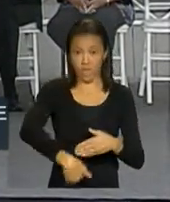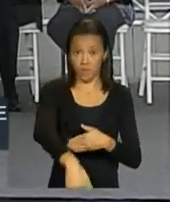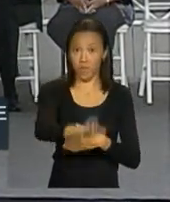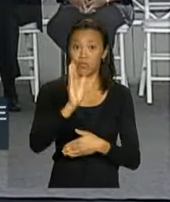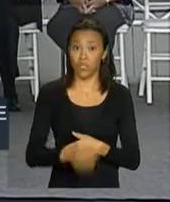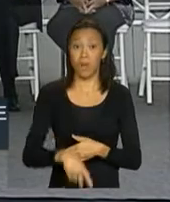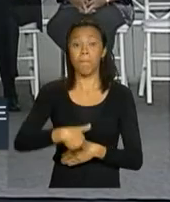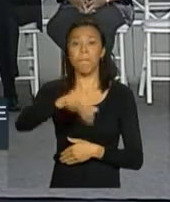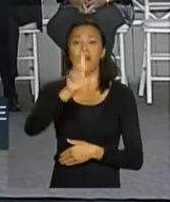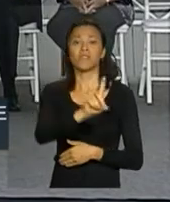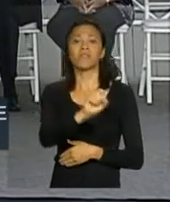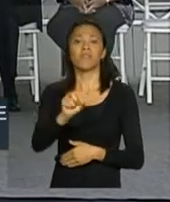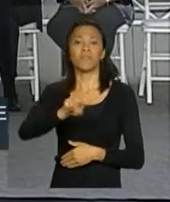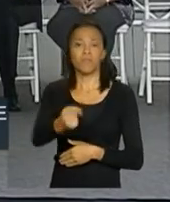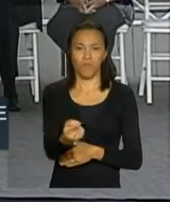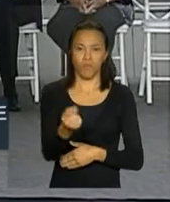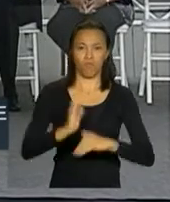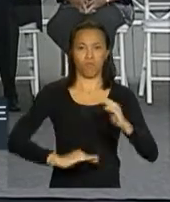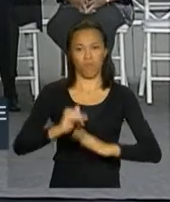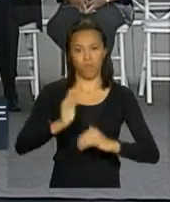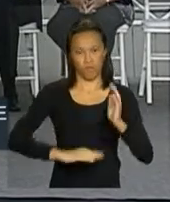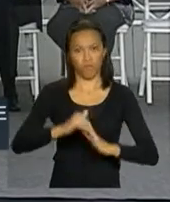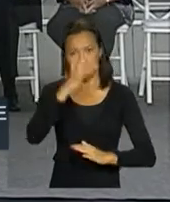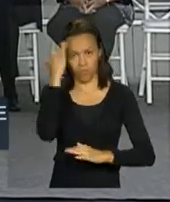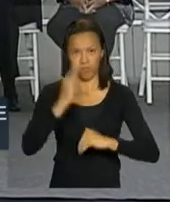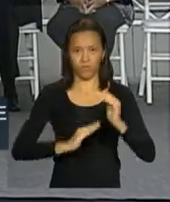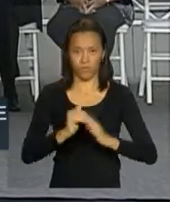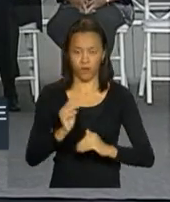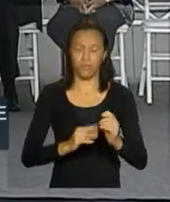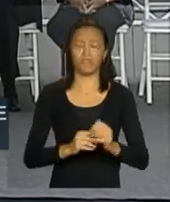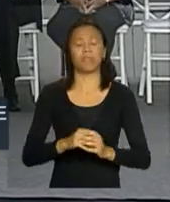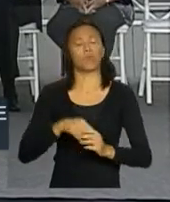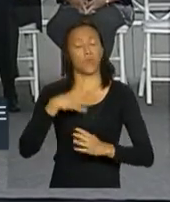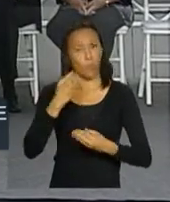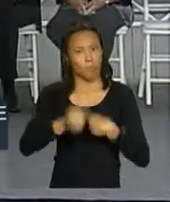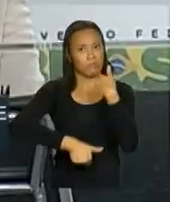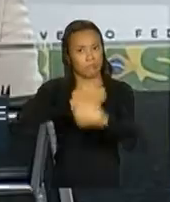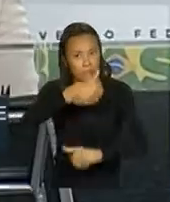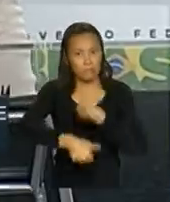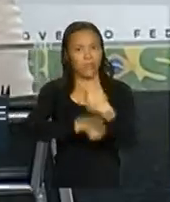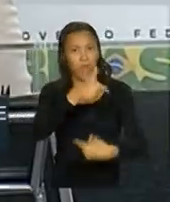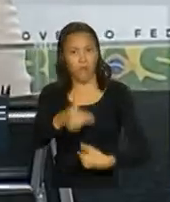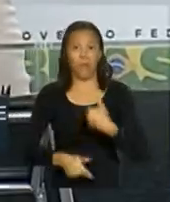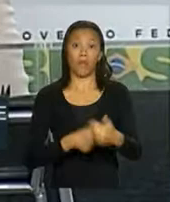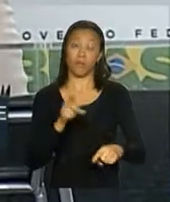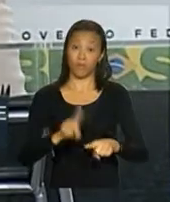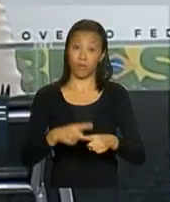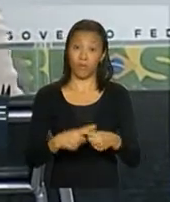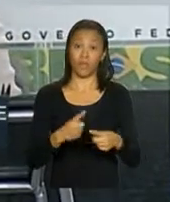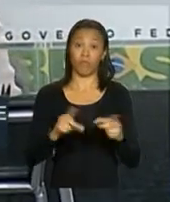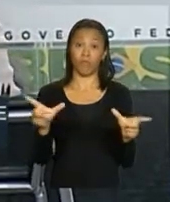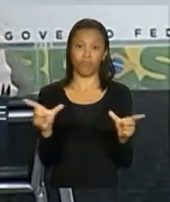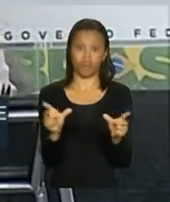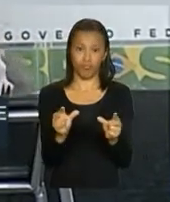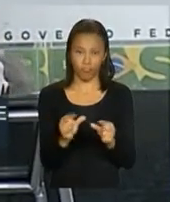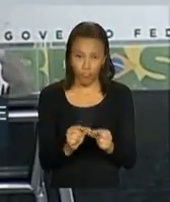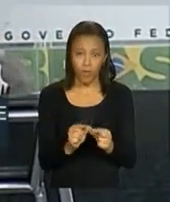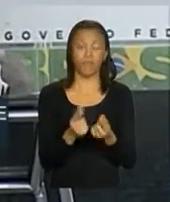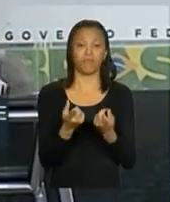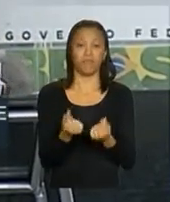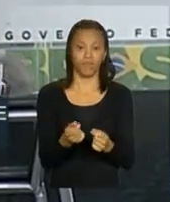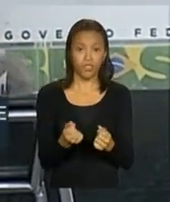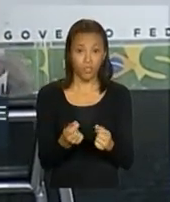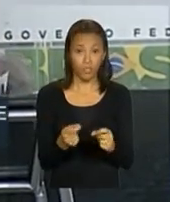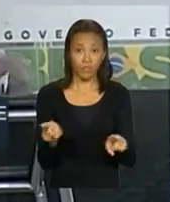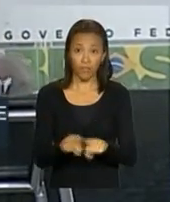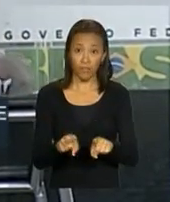mil profissionais, presidenta. Com muito sacrifício, diante da redução das nossas fontes de recursos em decorrência